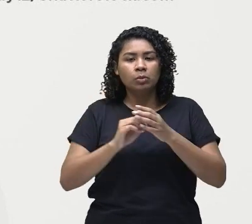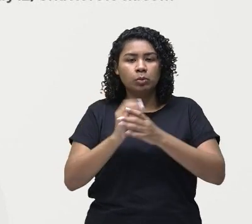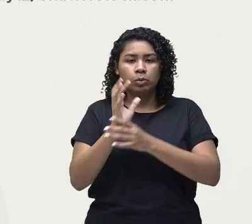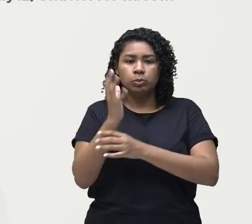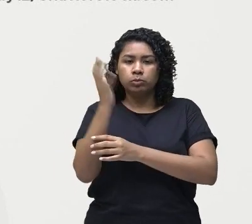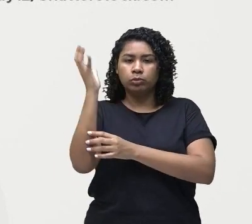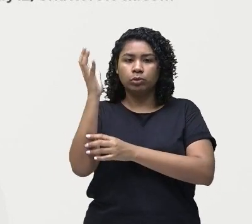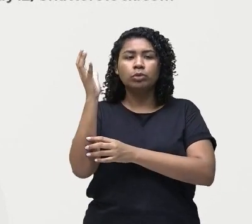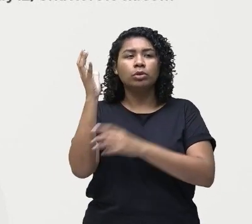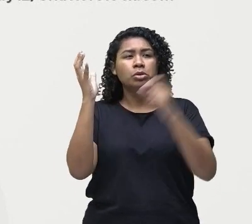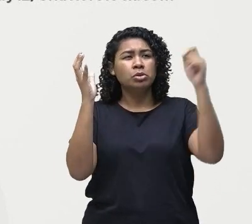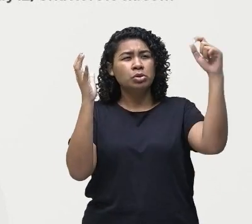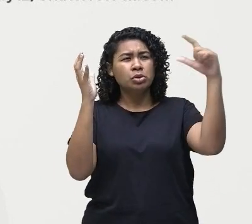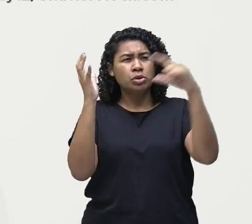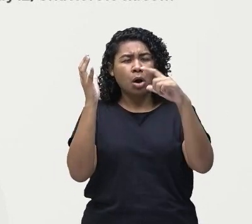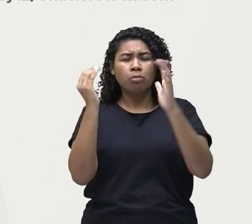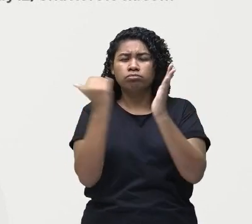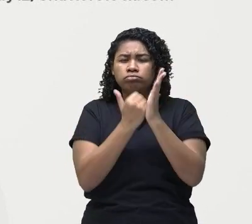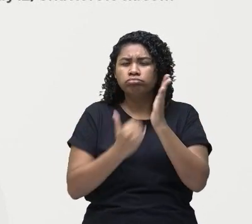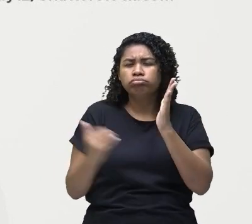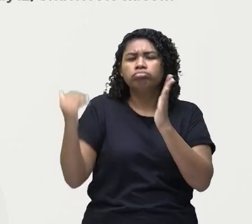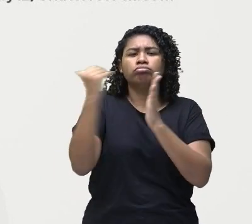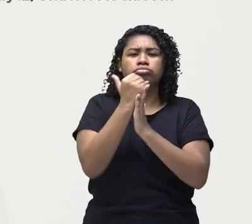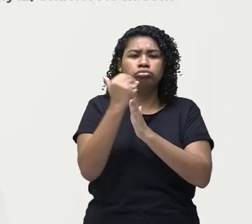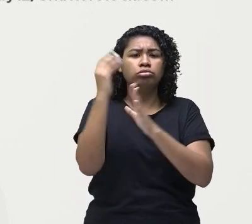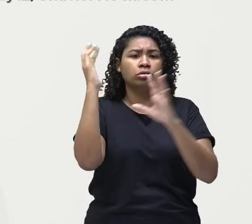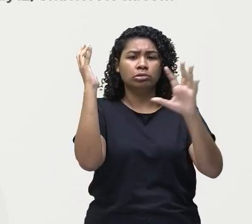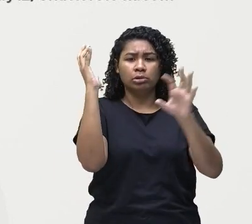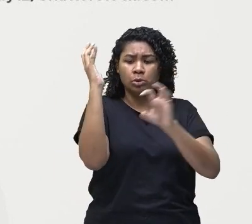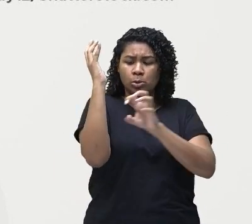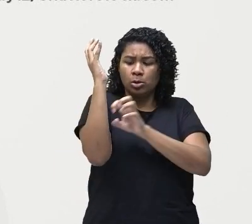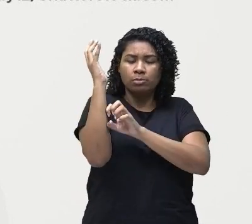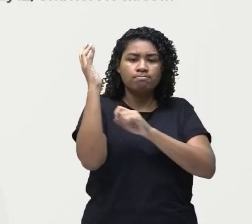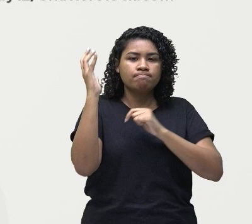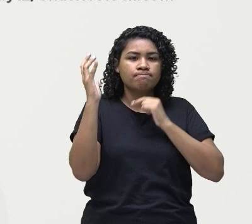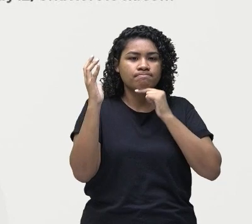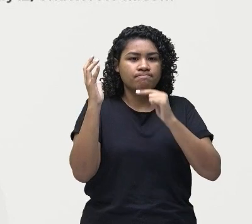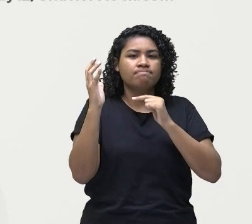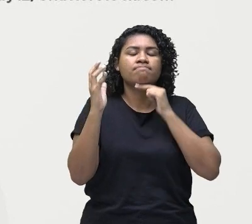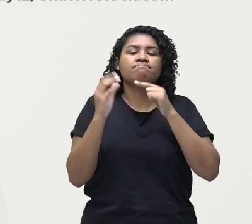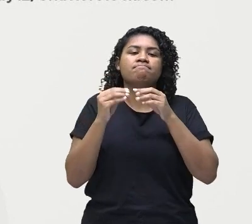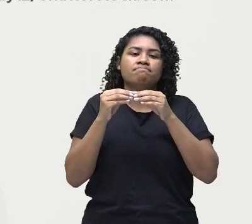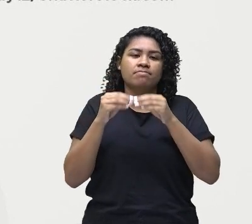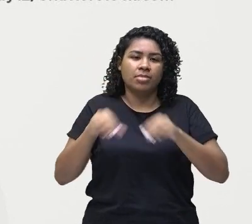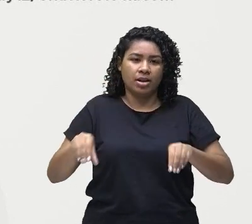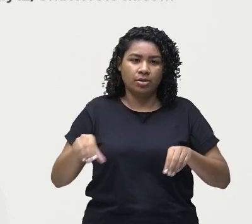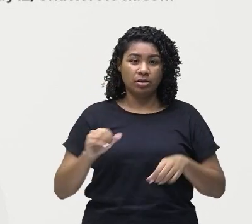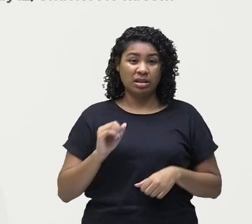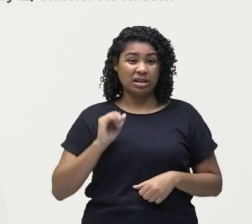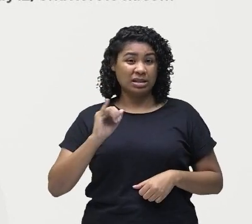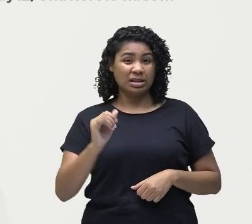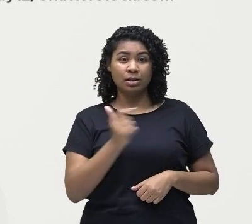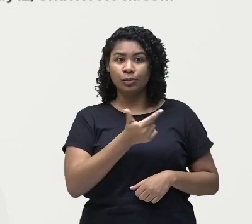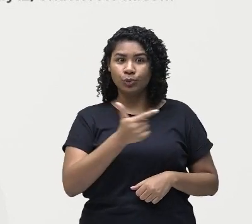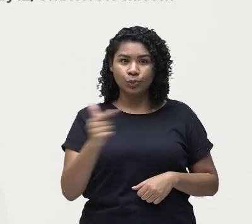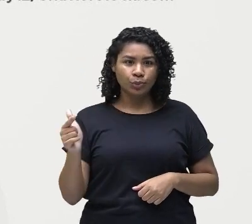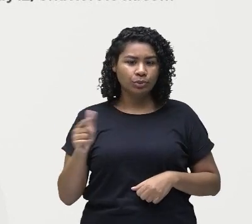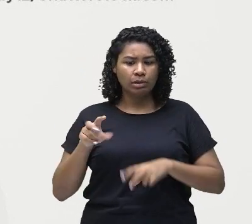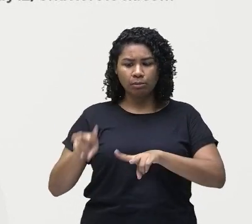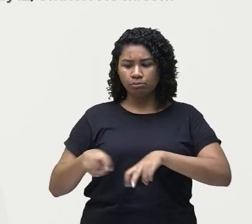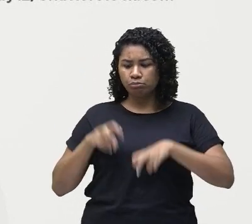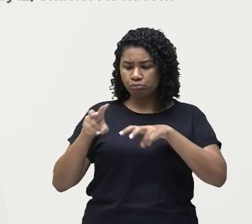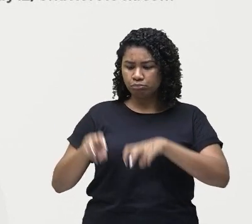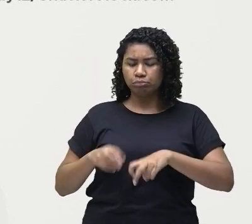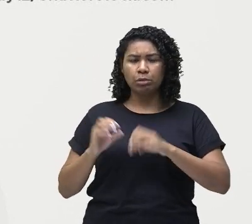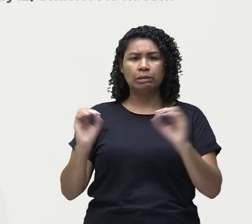nutritivo das plantas e o seu crescimento. Então, imagina aí, se a gente não tem plantação, se a gente